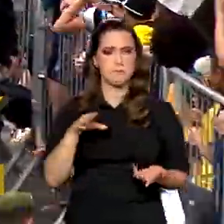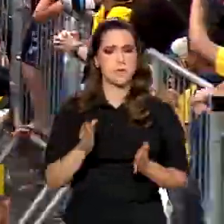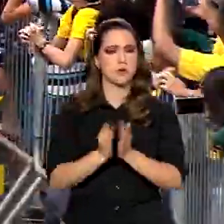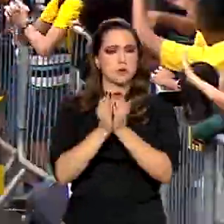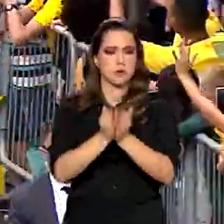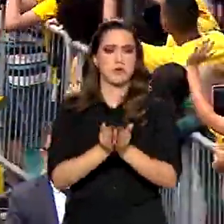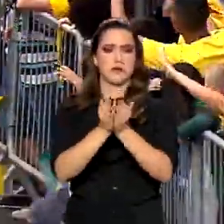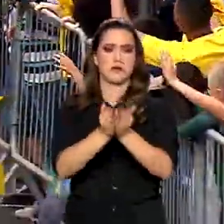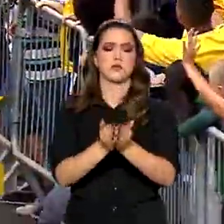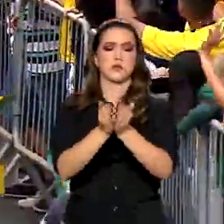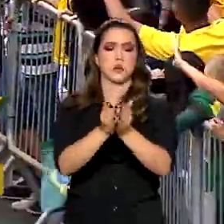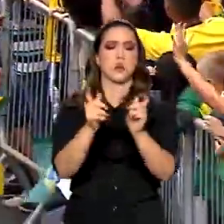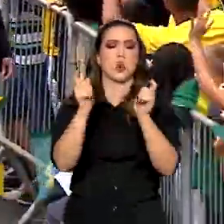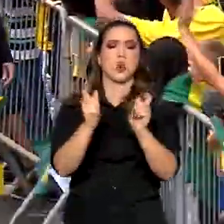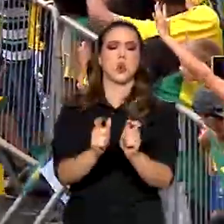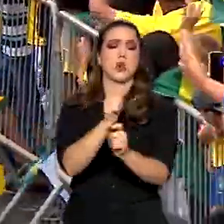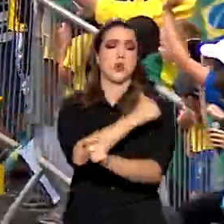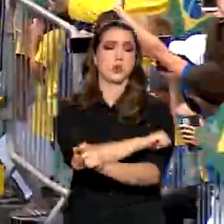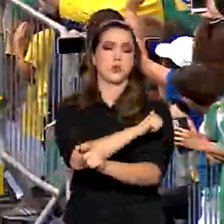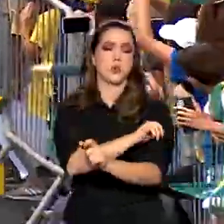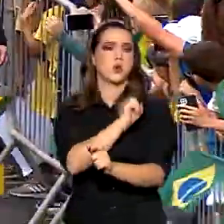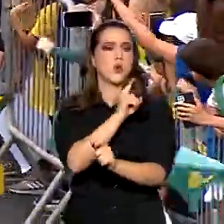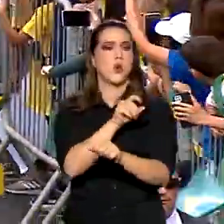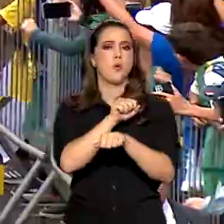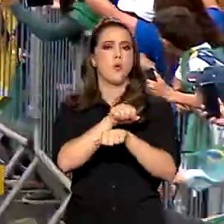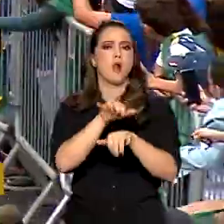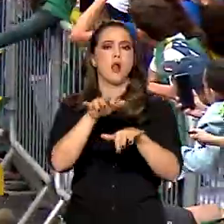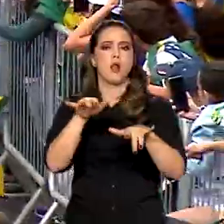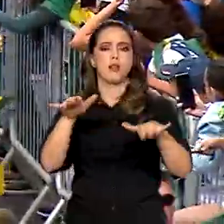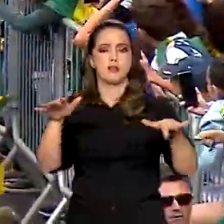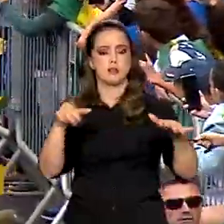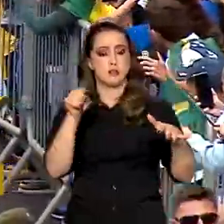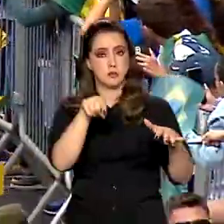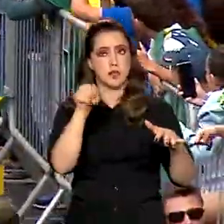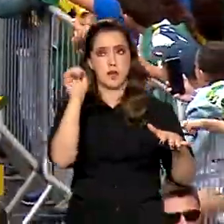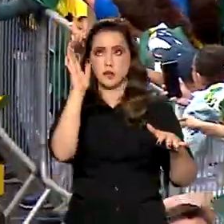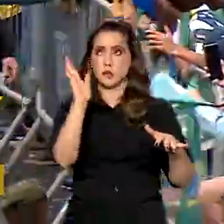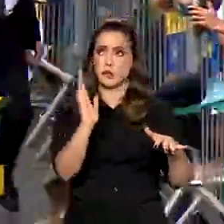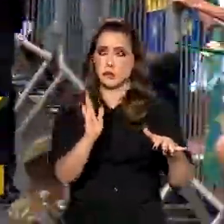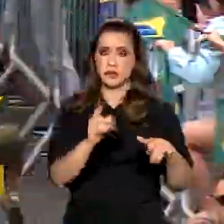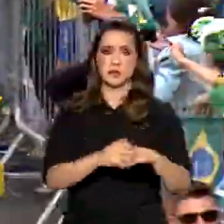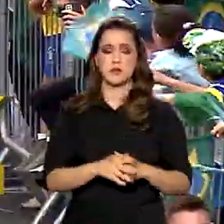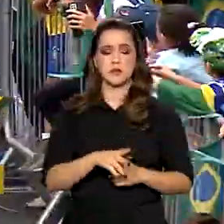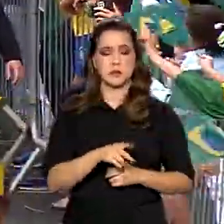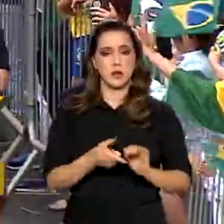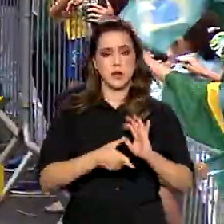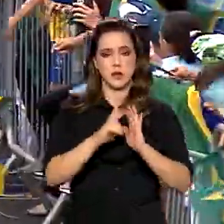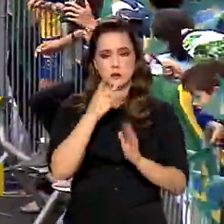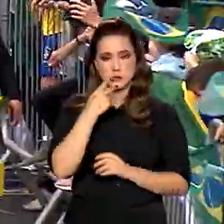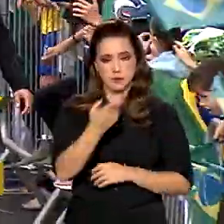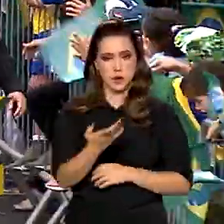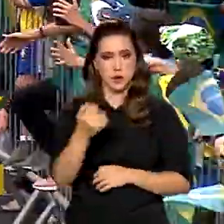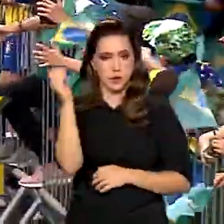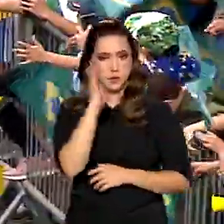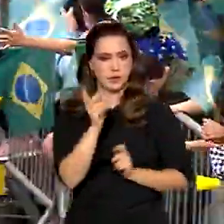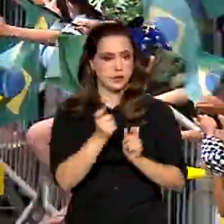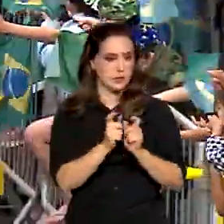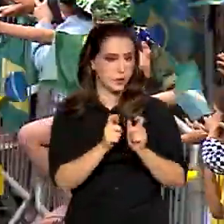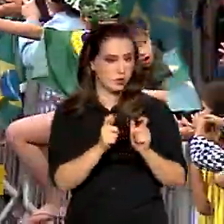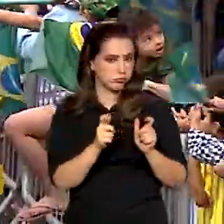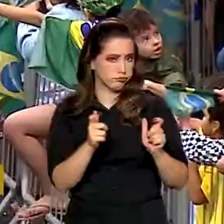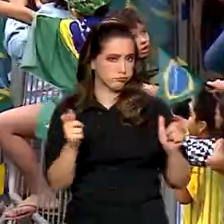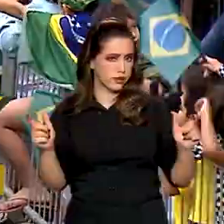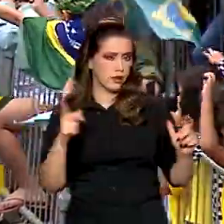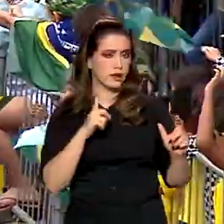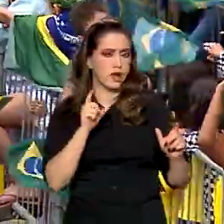Rio de Janeiro ou esses navios ficam espalhados pelo Brasil? O senhor falava mais cedo, olha, o Brasil é imenso, tem equipes espalhadas aí